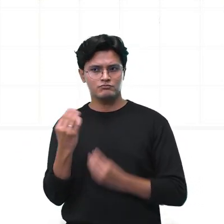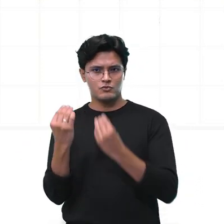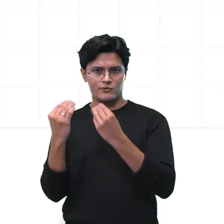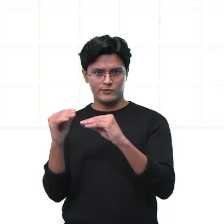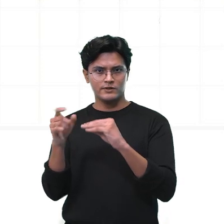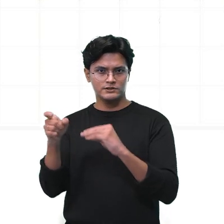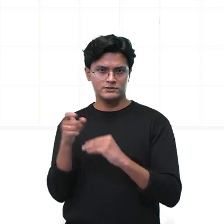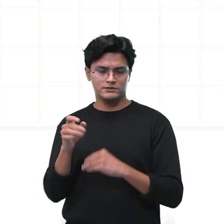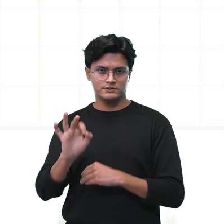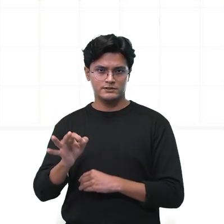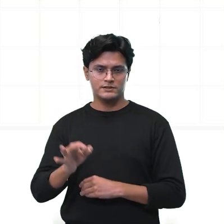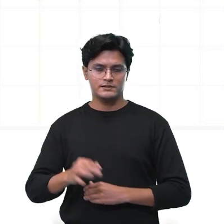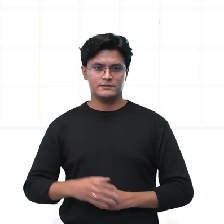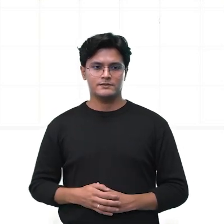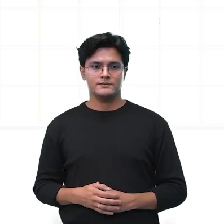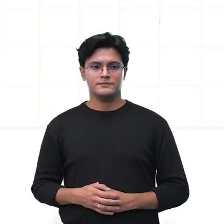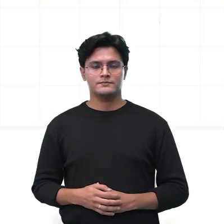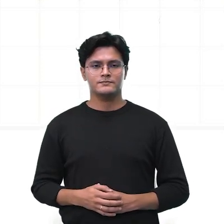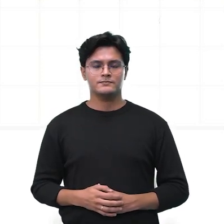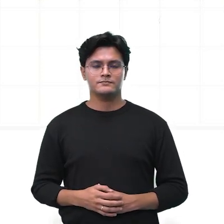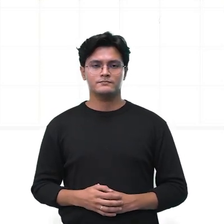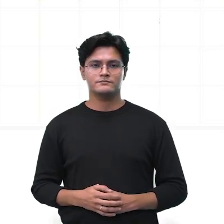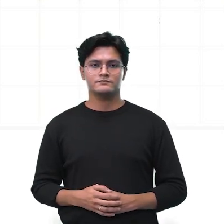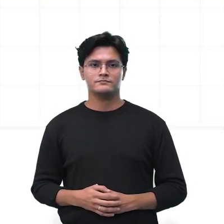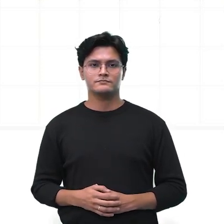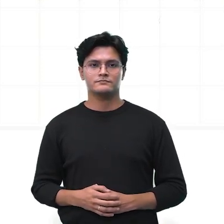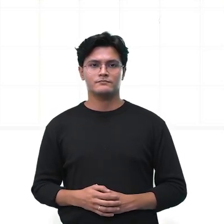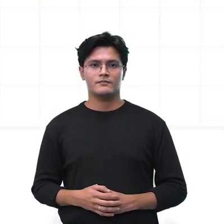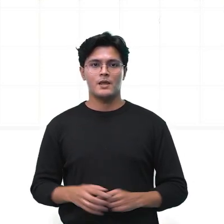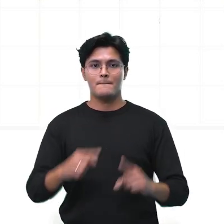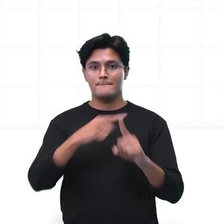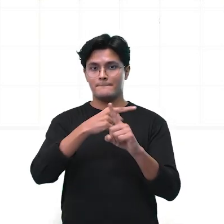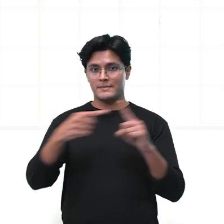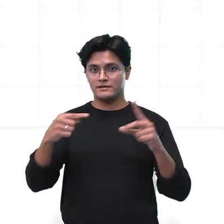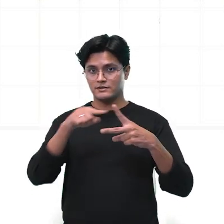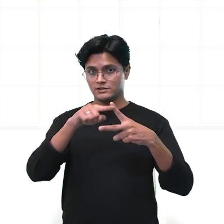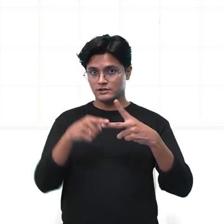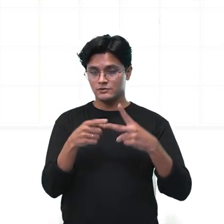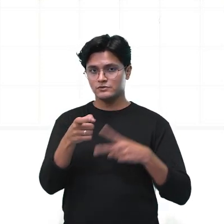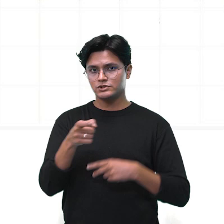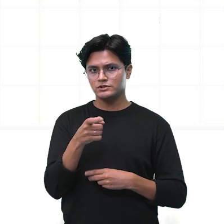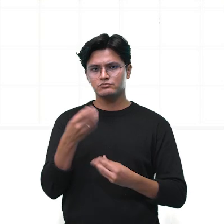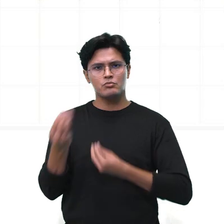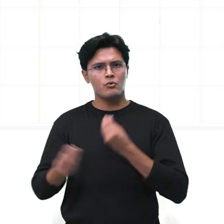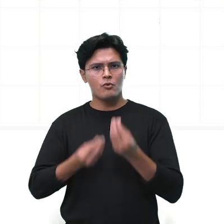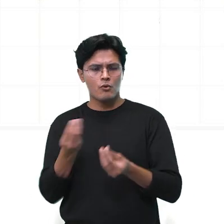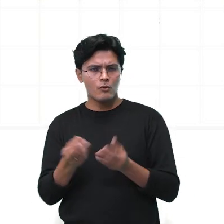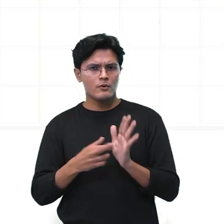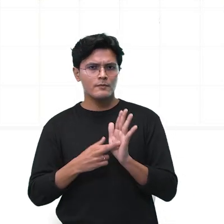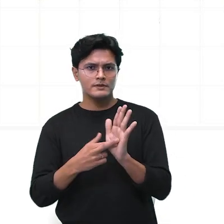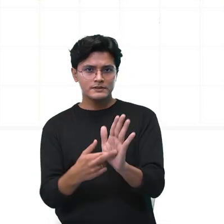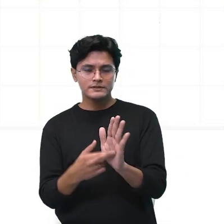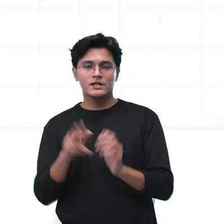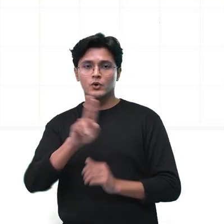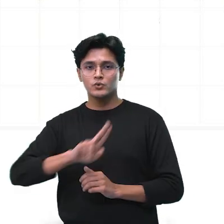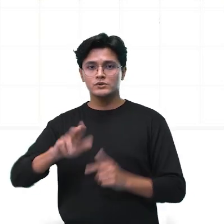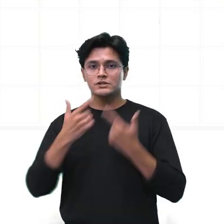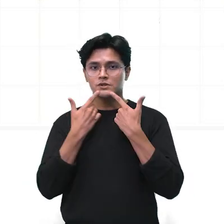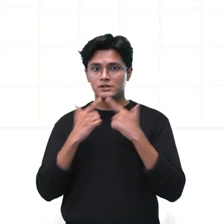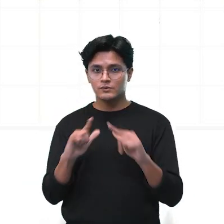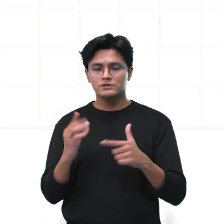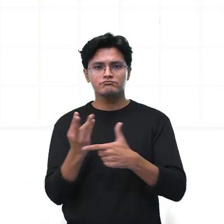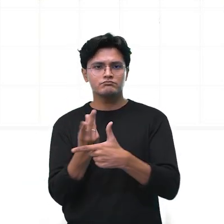Veja. Quando eu digo a metade do ângulo x, como é que eu represento isso na linguagem